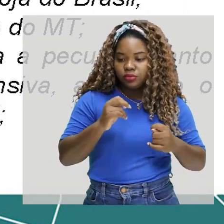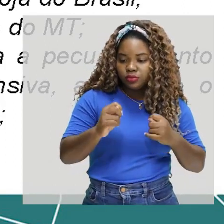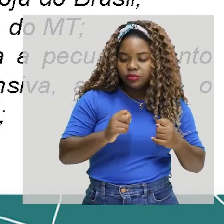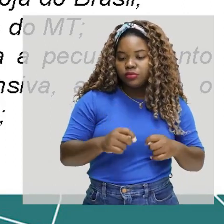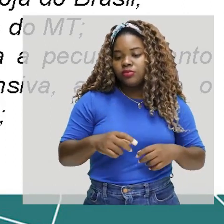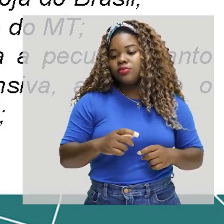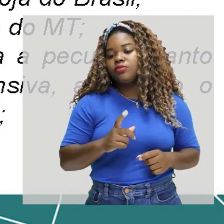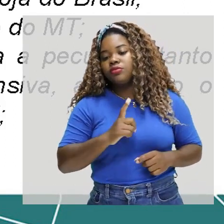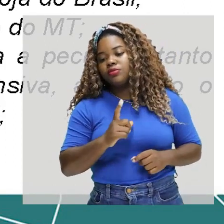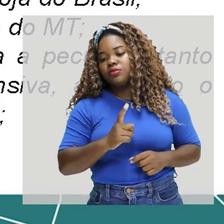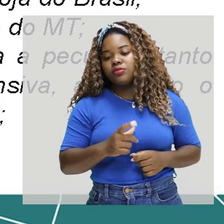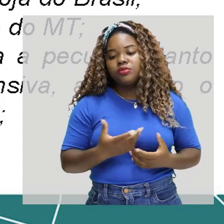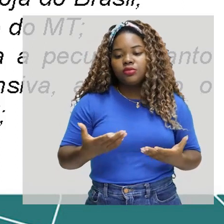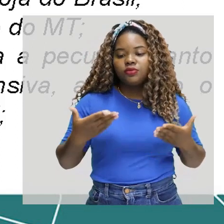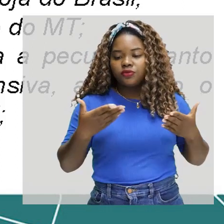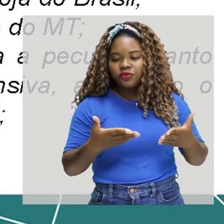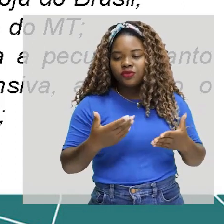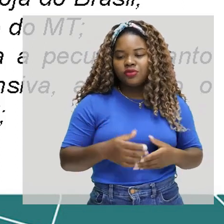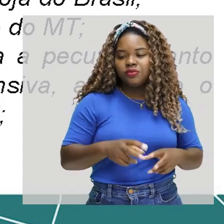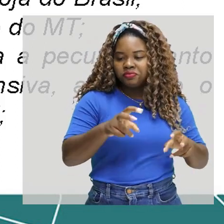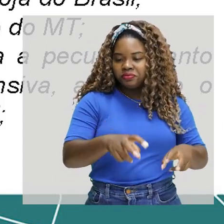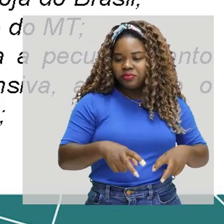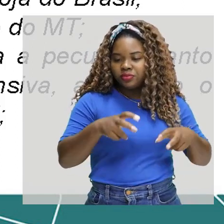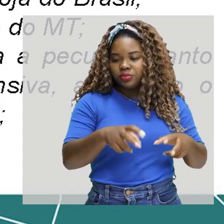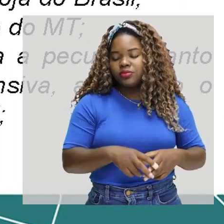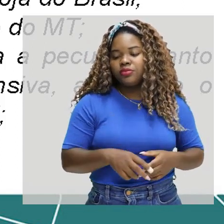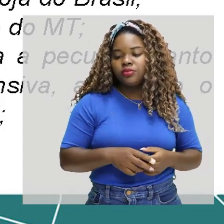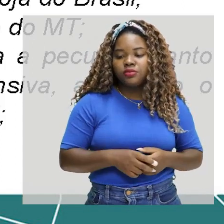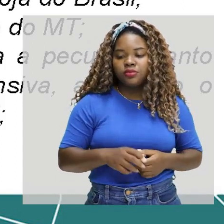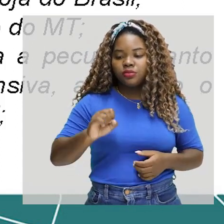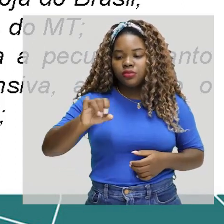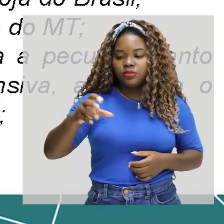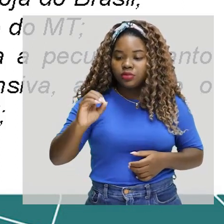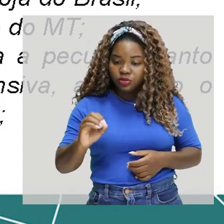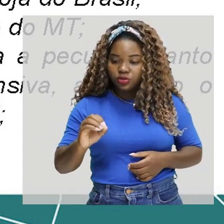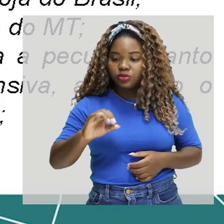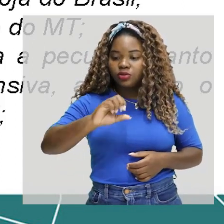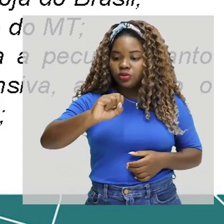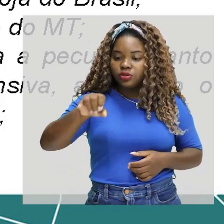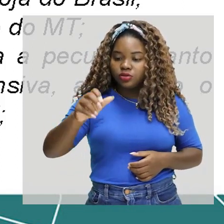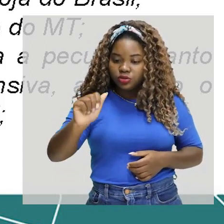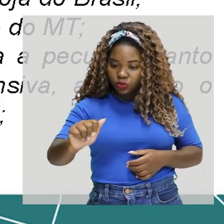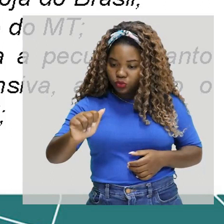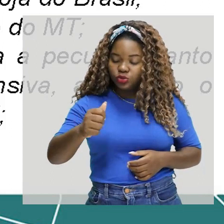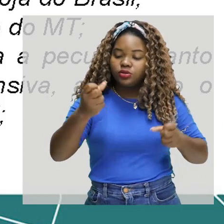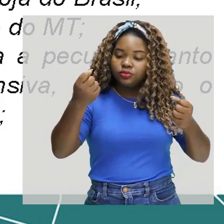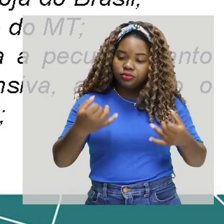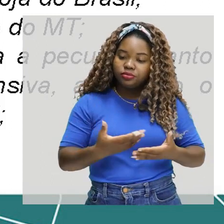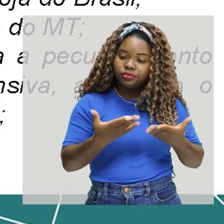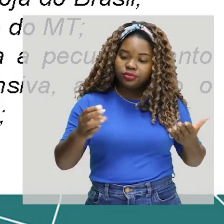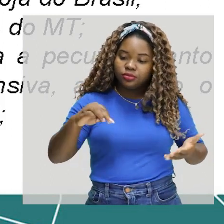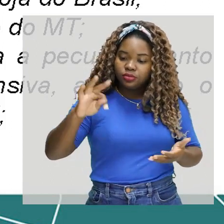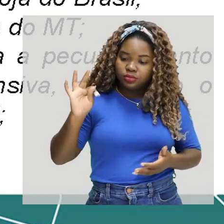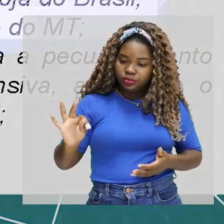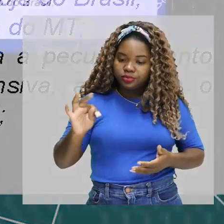a economia da Região ela está altamente concentrada nessas atividades principal produtor de soja do Brasil como eu te disse tá certo não esqueça isso